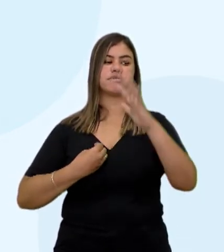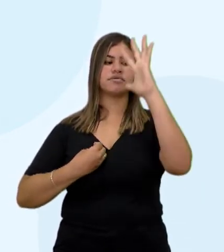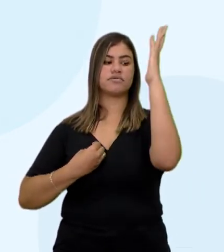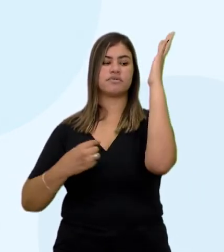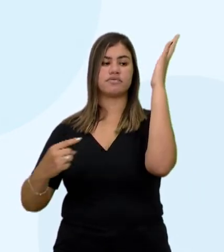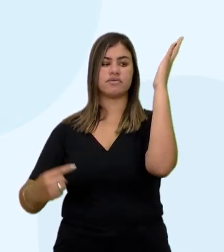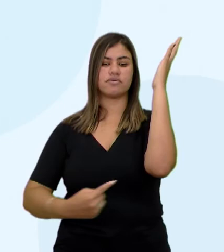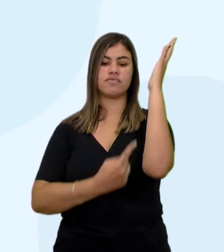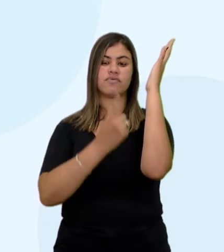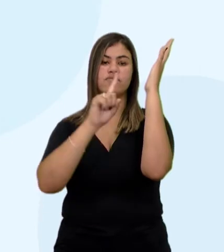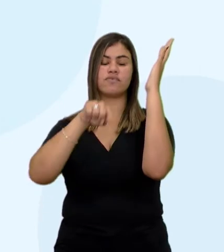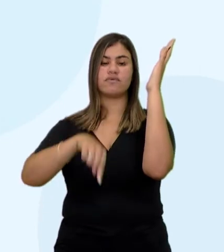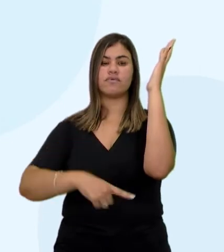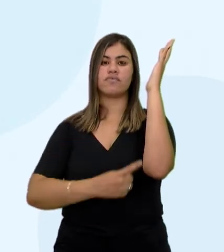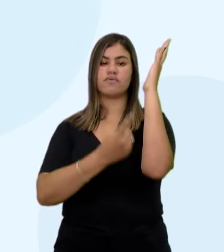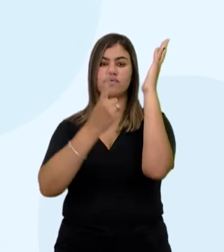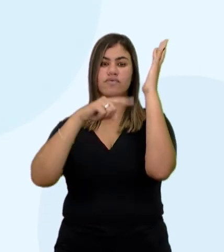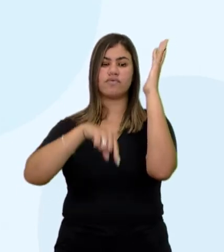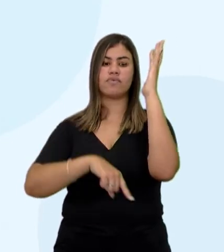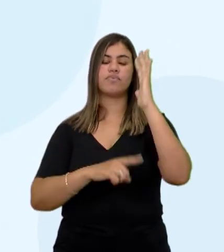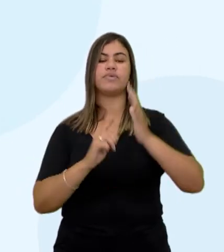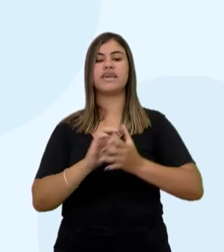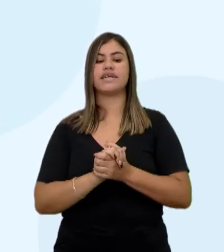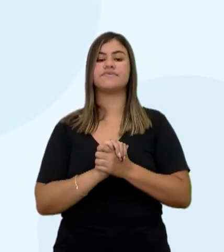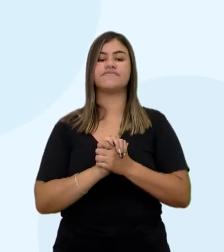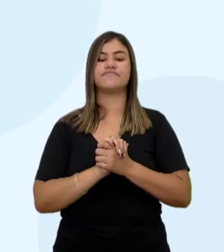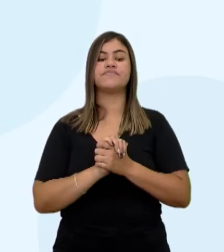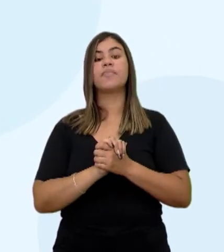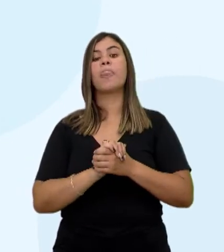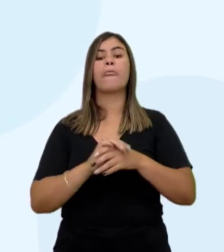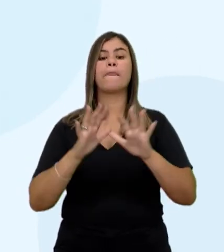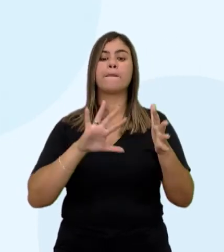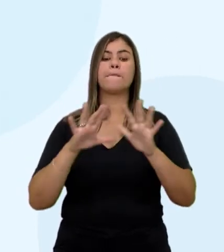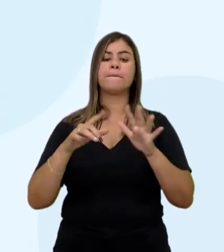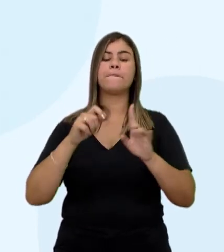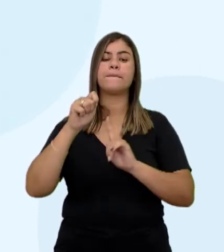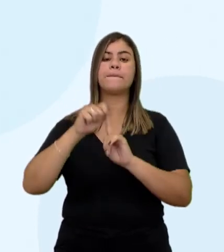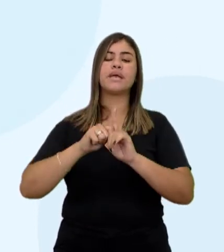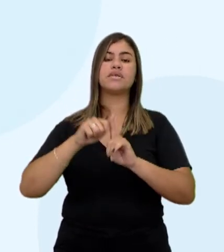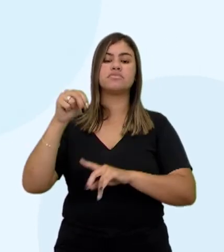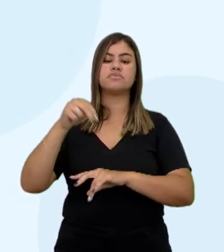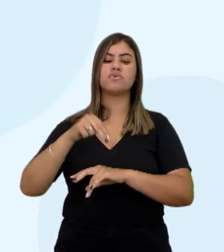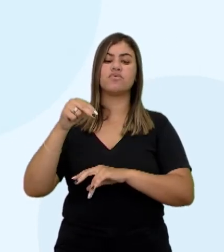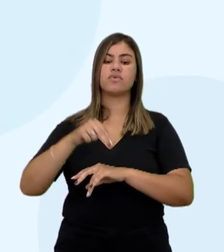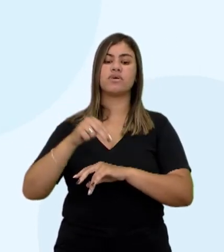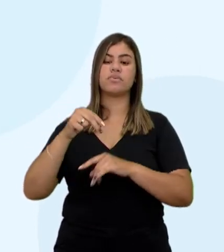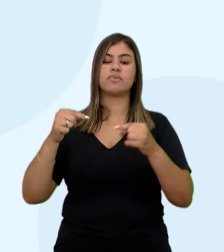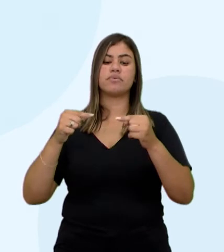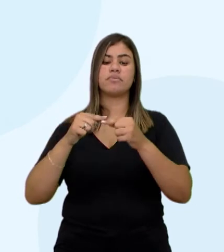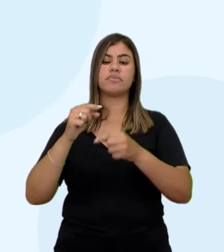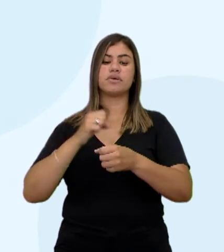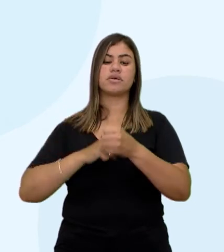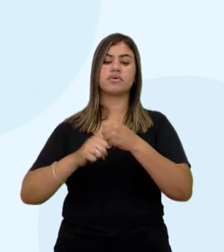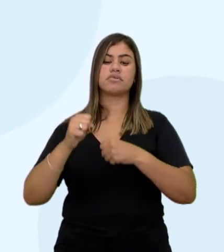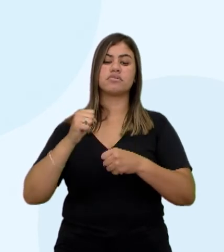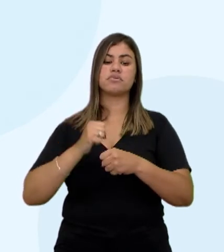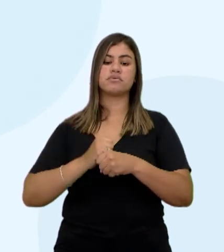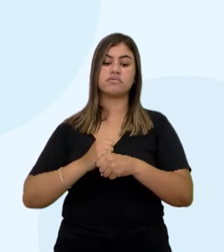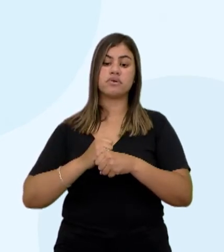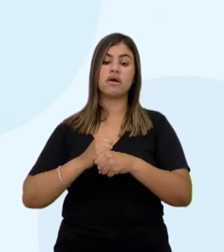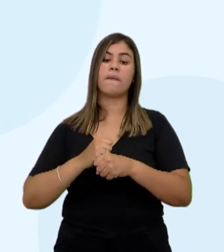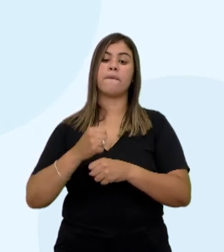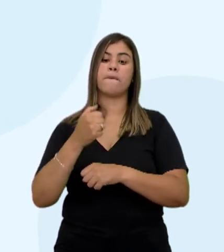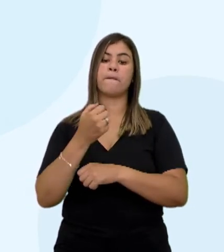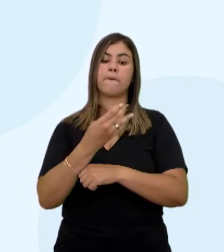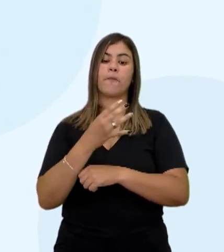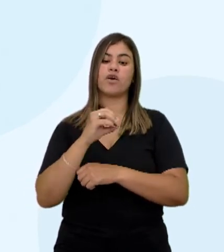mês de novembro, né, meados lá do mês de novembro, há mais ou menos 542 milhões de anos, que é, né,